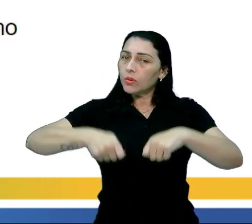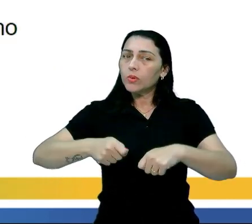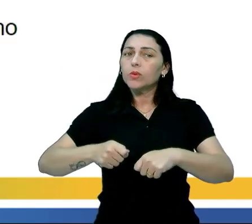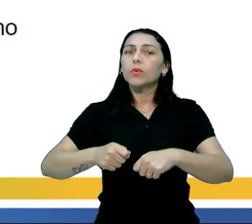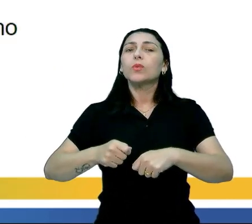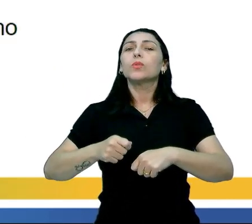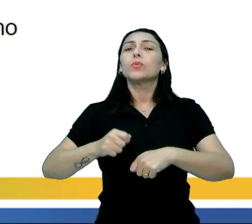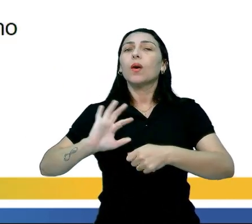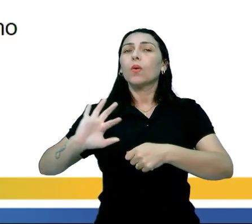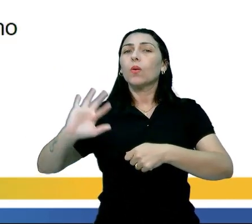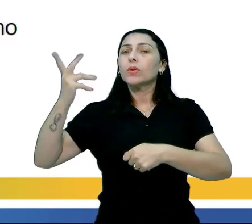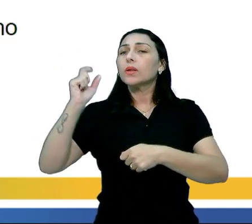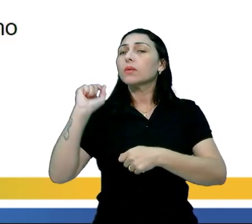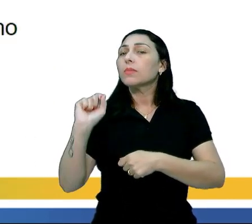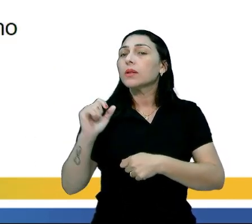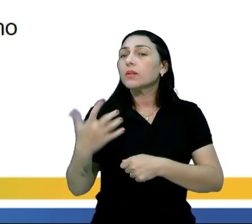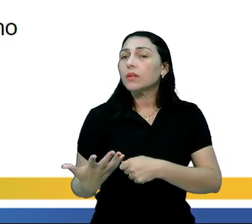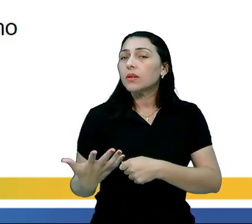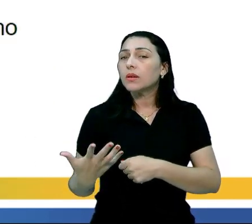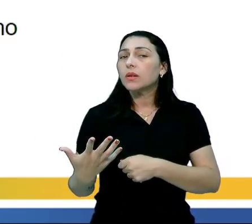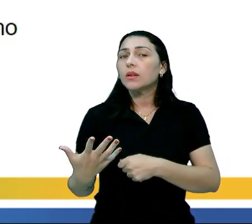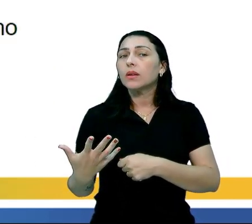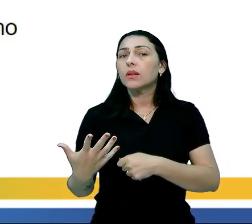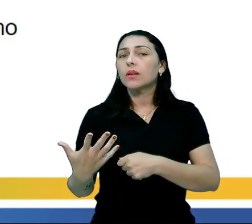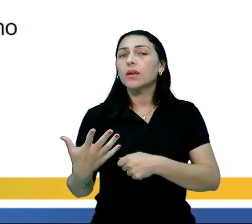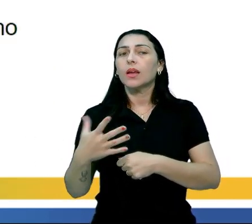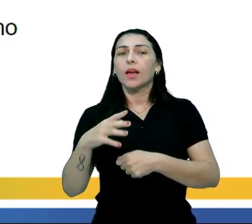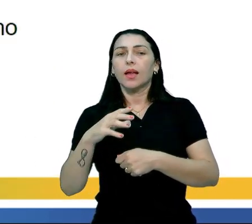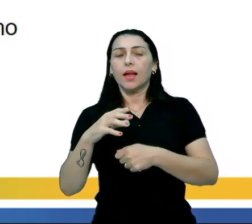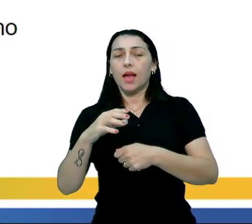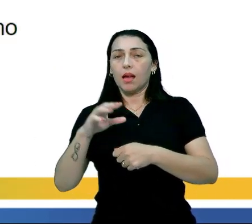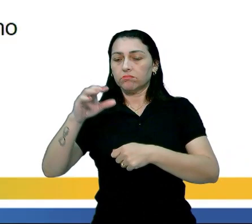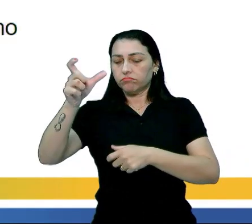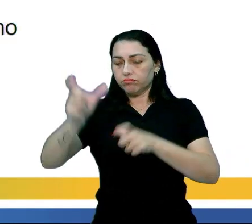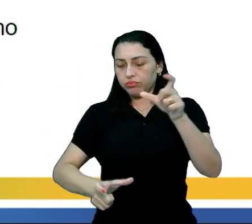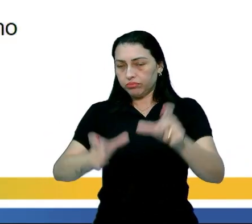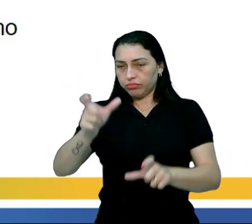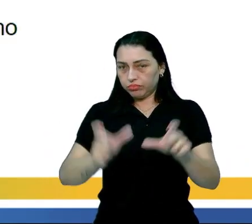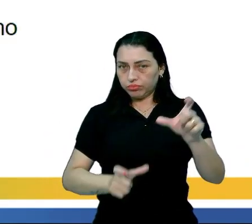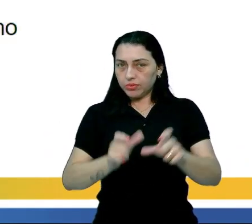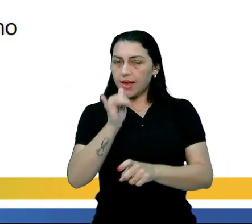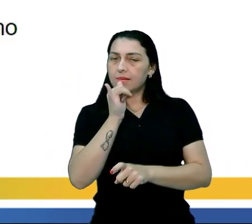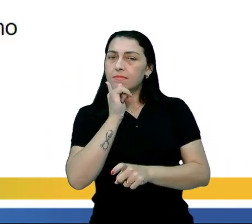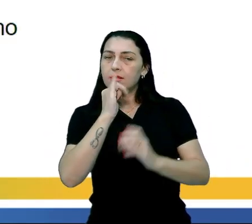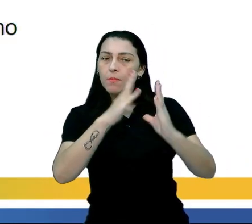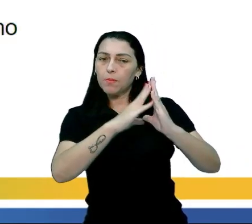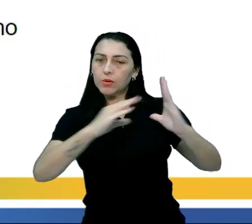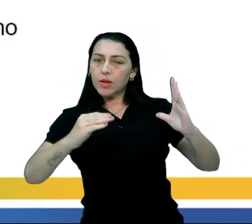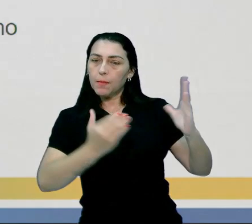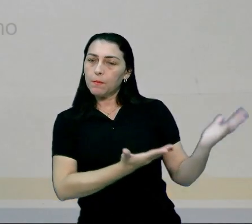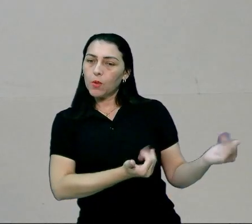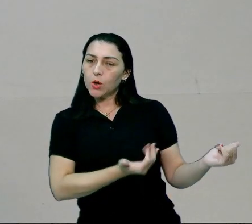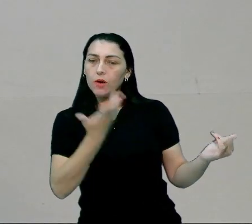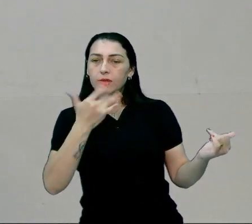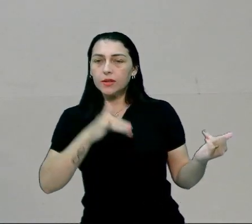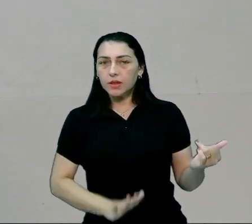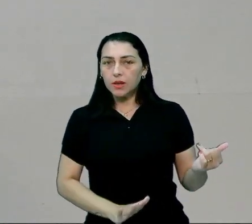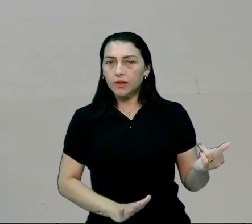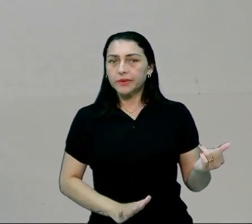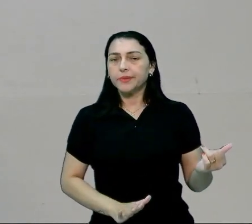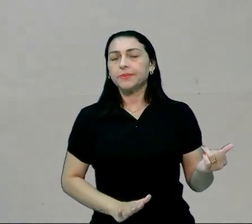promoção do espetáculo que geram modelos de atletas que passam a ser exemplos seguidos por jovens e crianças.